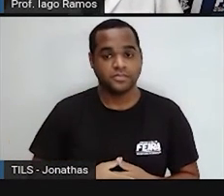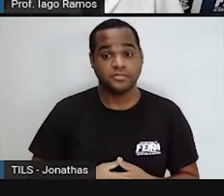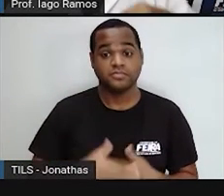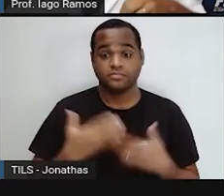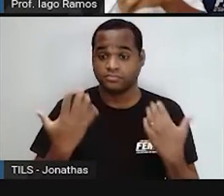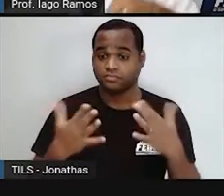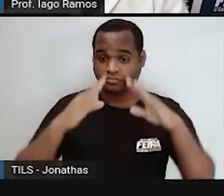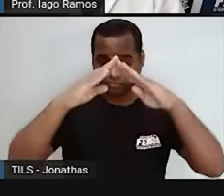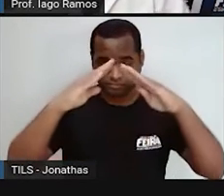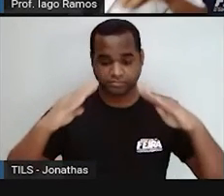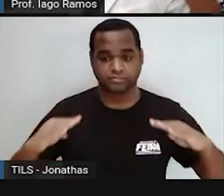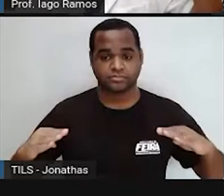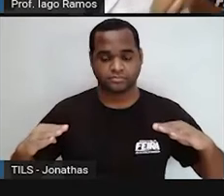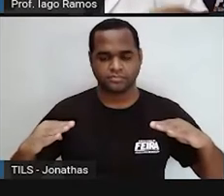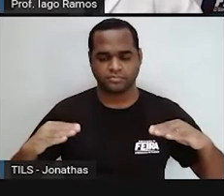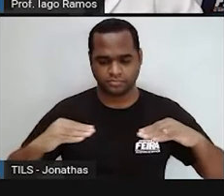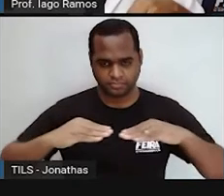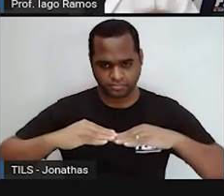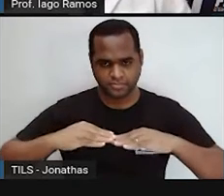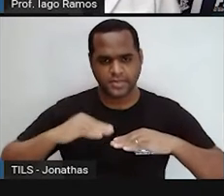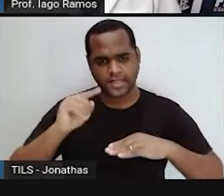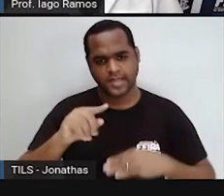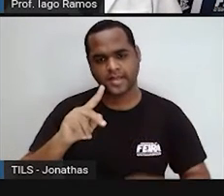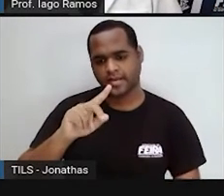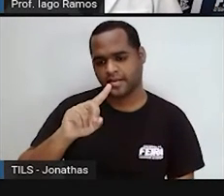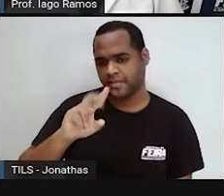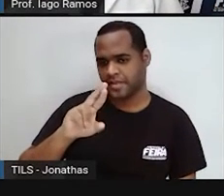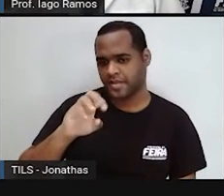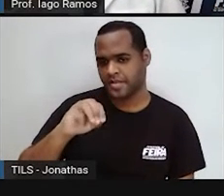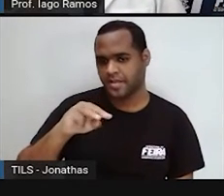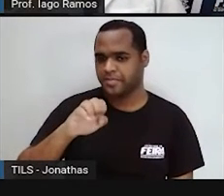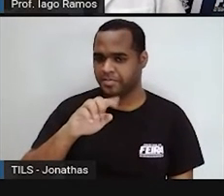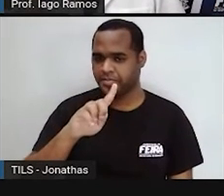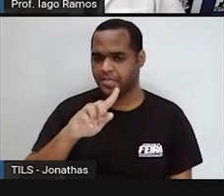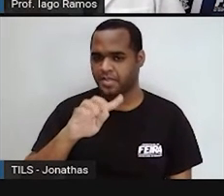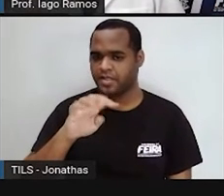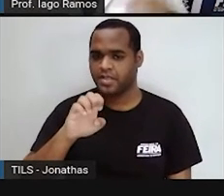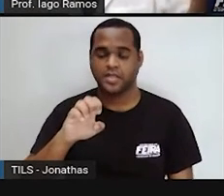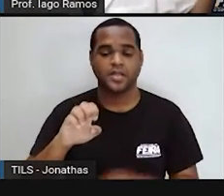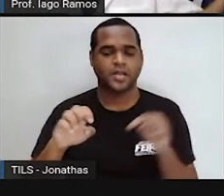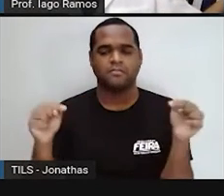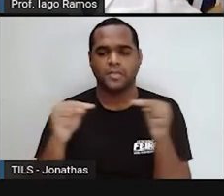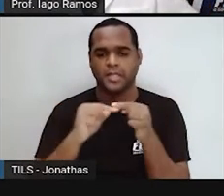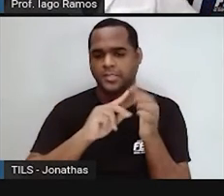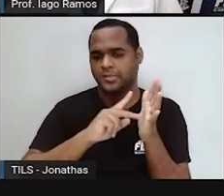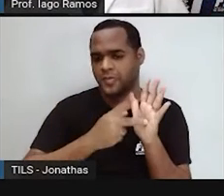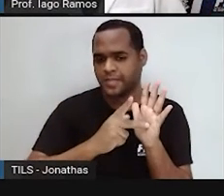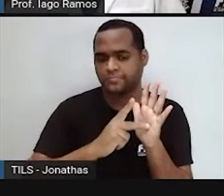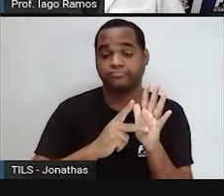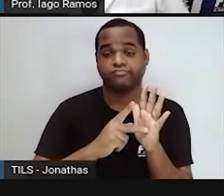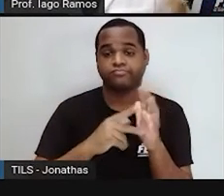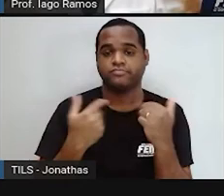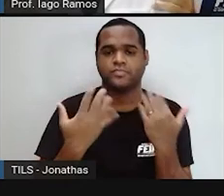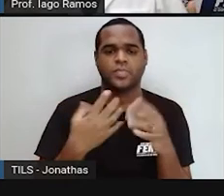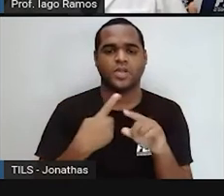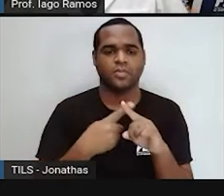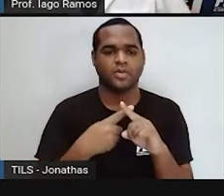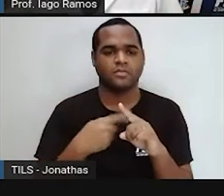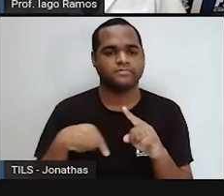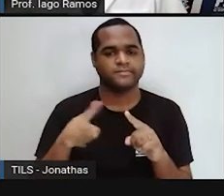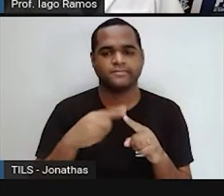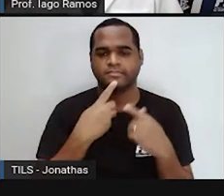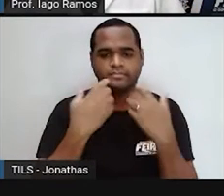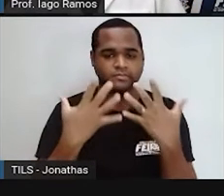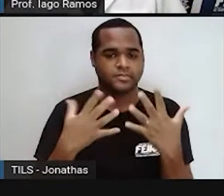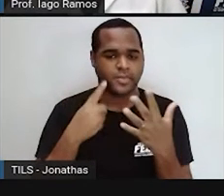pirâmides do Egito tem um formato de pirâmide mesmo a pirâmide geométrica porque é era como se